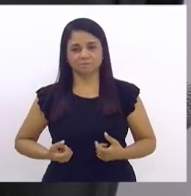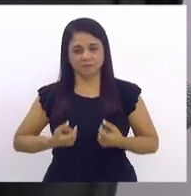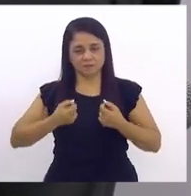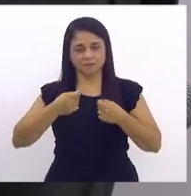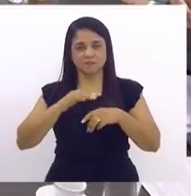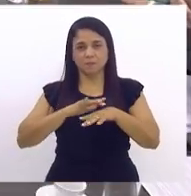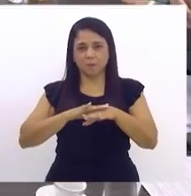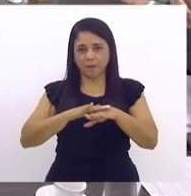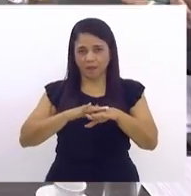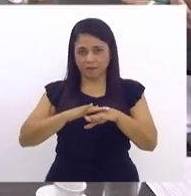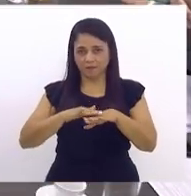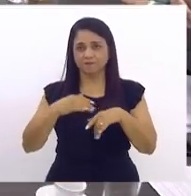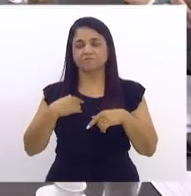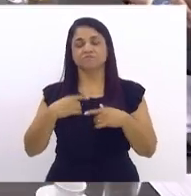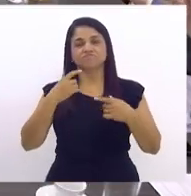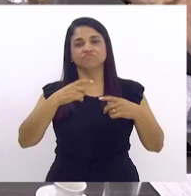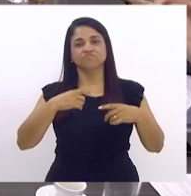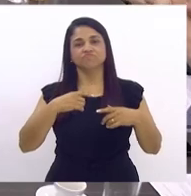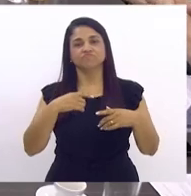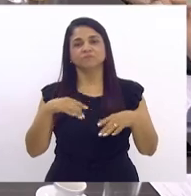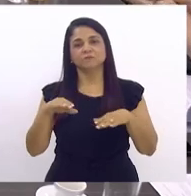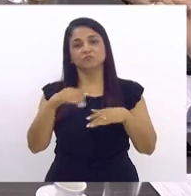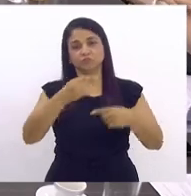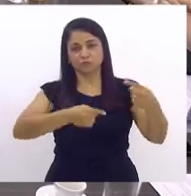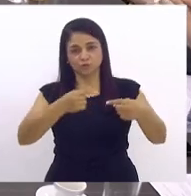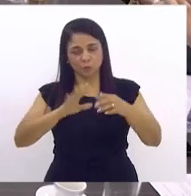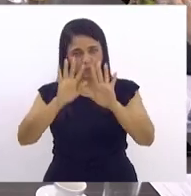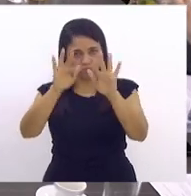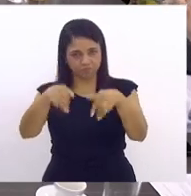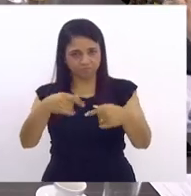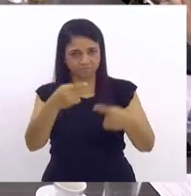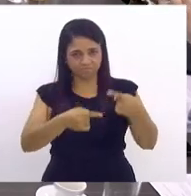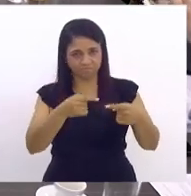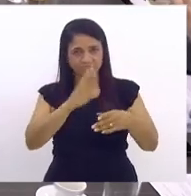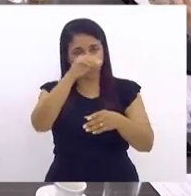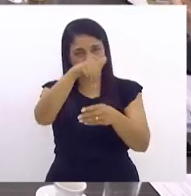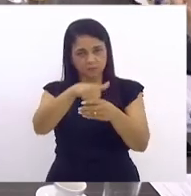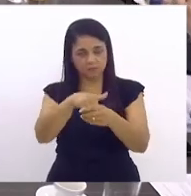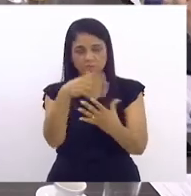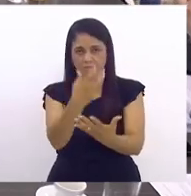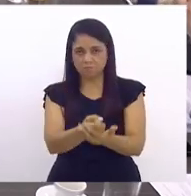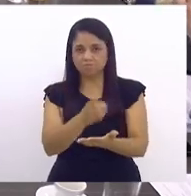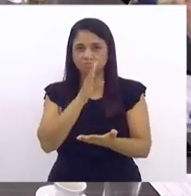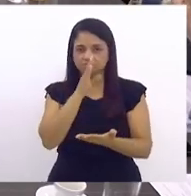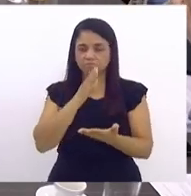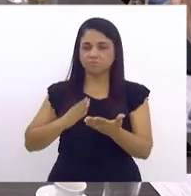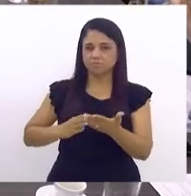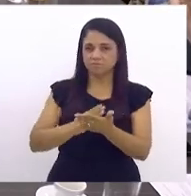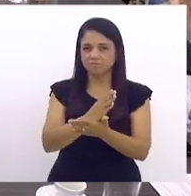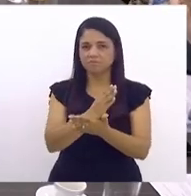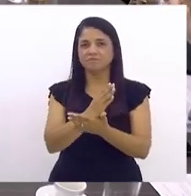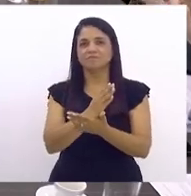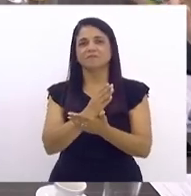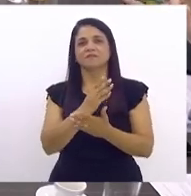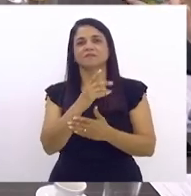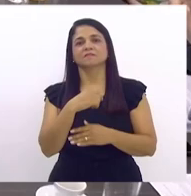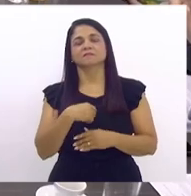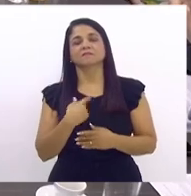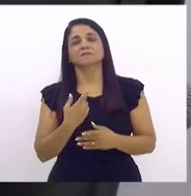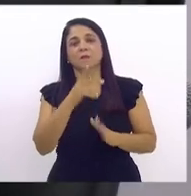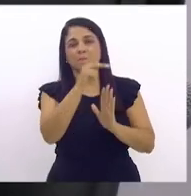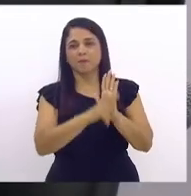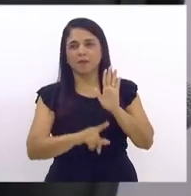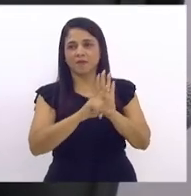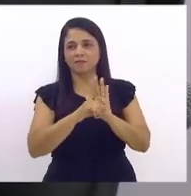Pela juridicidade. Em discussão. Não havendo quem queira discutir, encerrada a discussão. Em votação, senhores que aprovam, permaneçam como estão, aprovado. 18 da pauta, ao